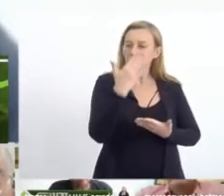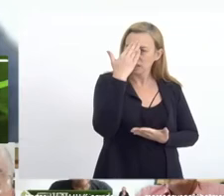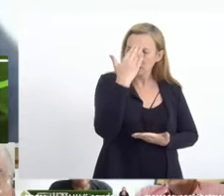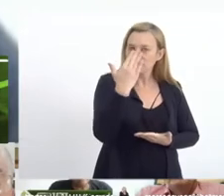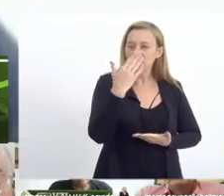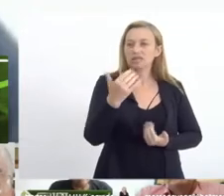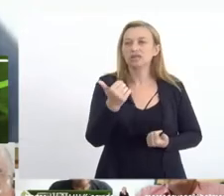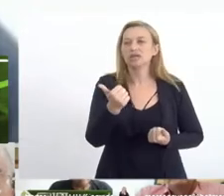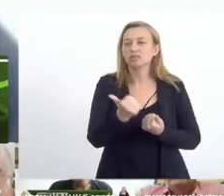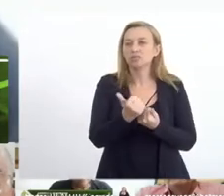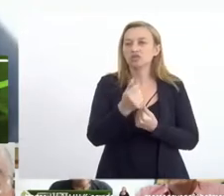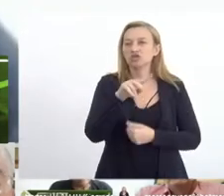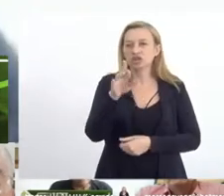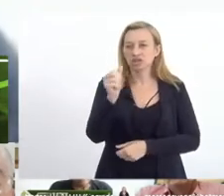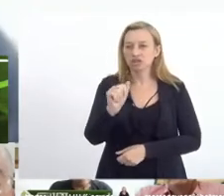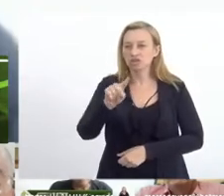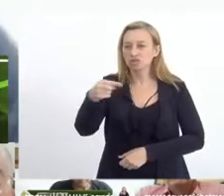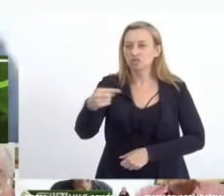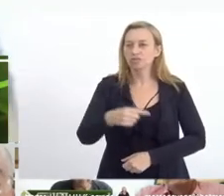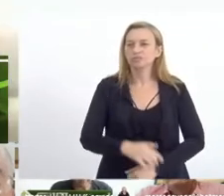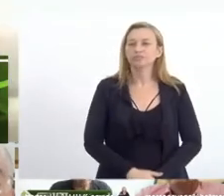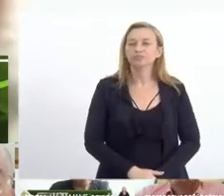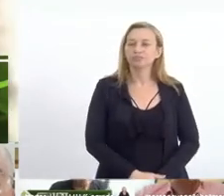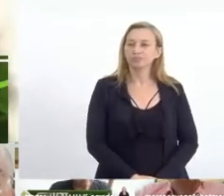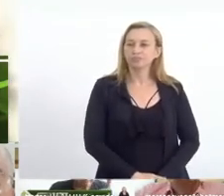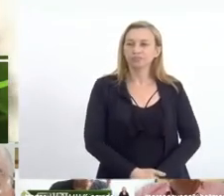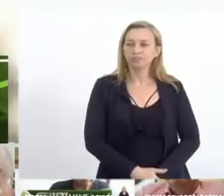Bureau de Angra e dos demais.